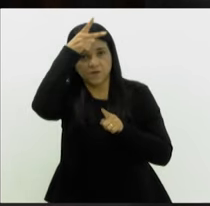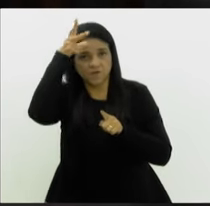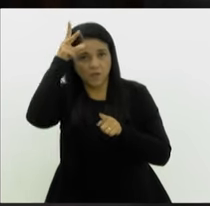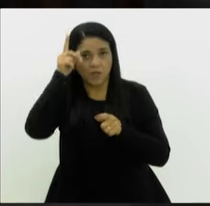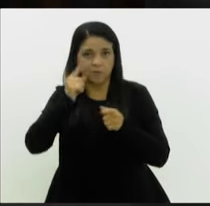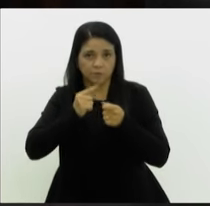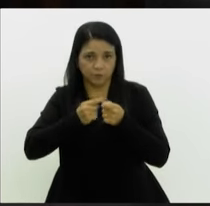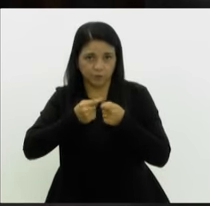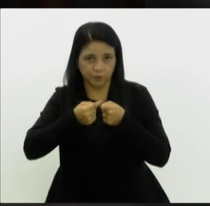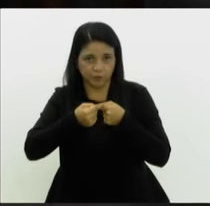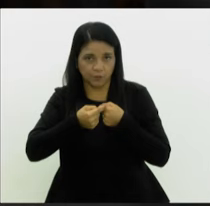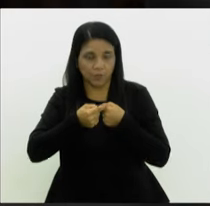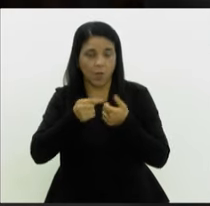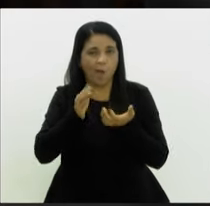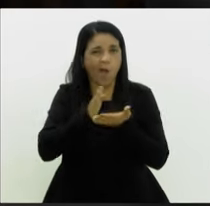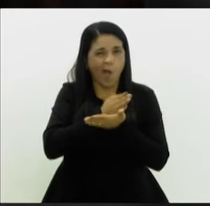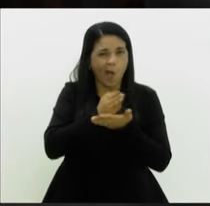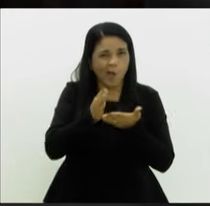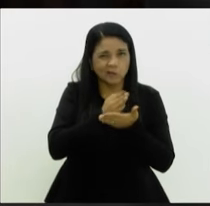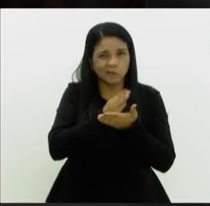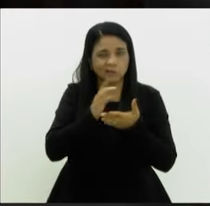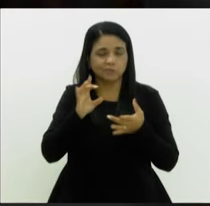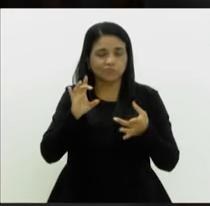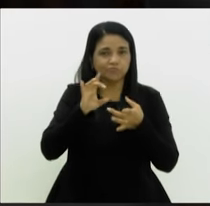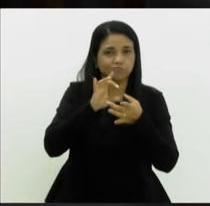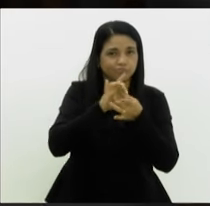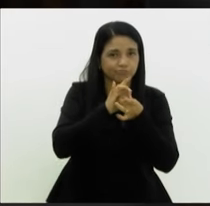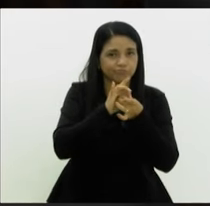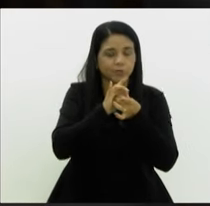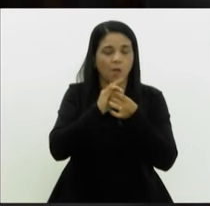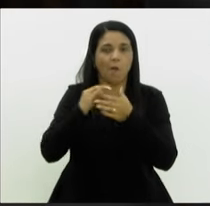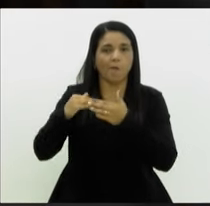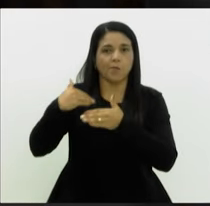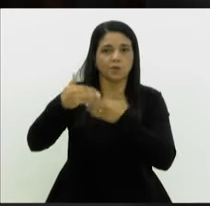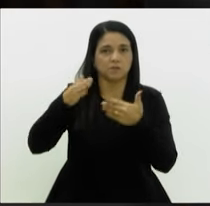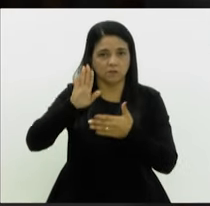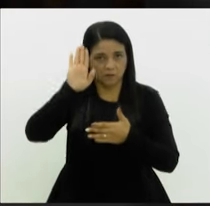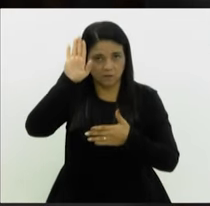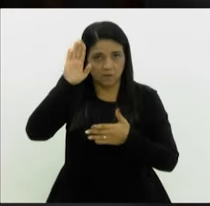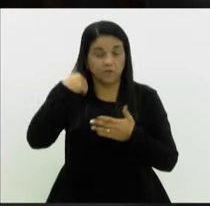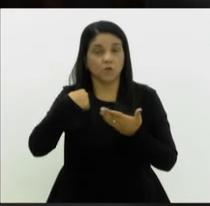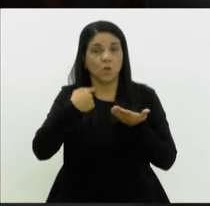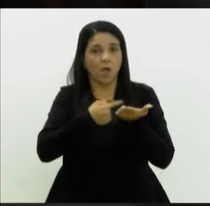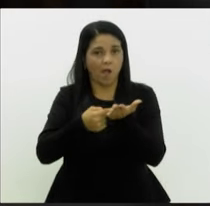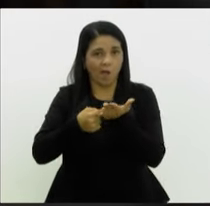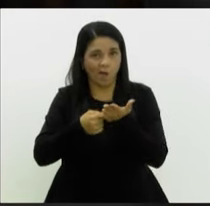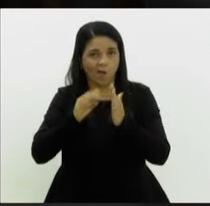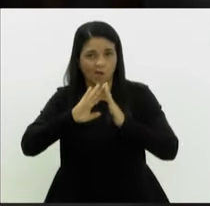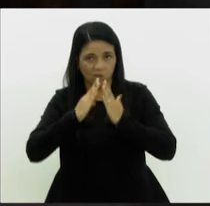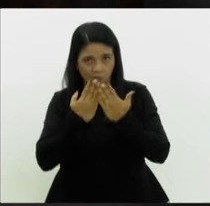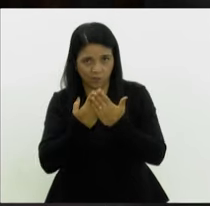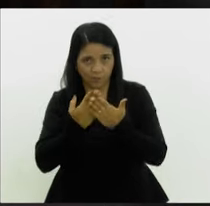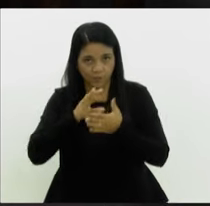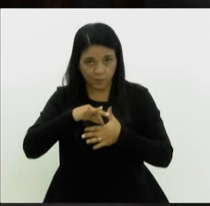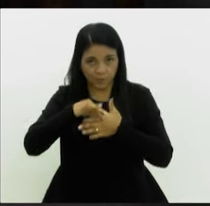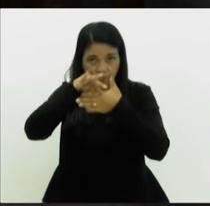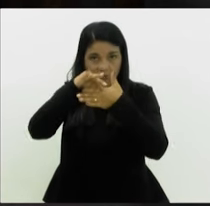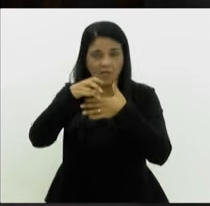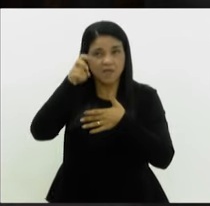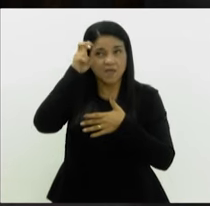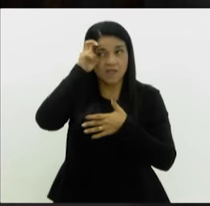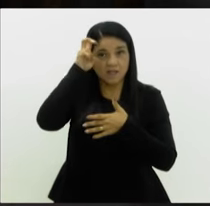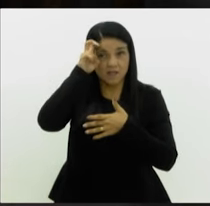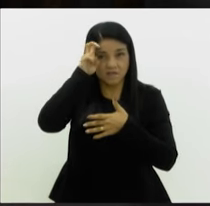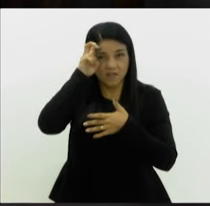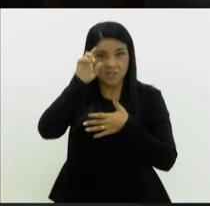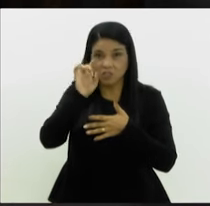ou alguns muito diretamente ligados ao processo eleitoral. Então, ficou acordado no Colégio de Líderes que toda quinta-feira, a partir